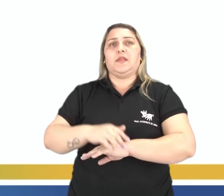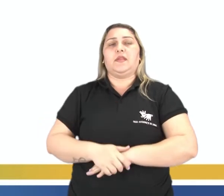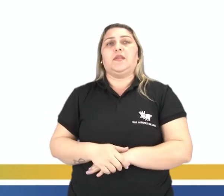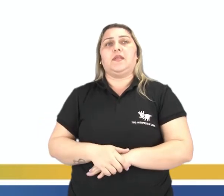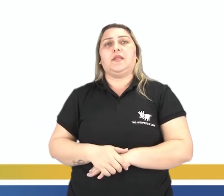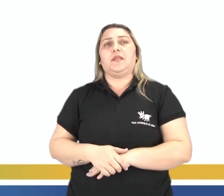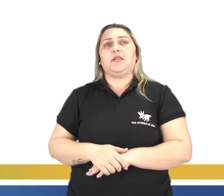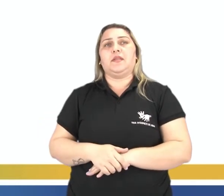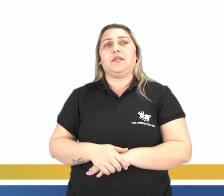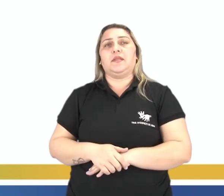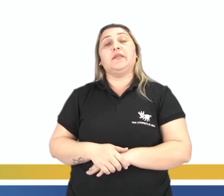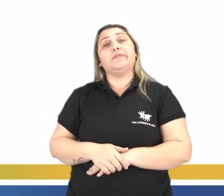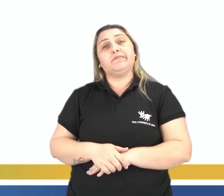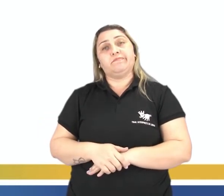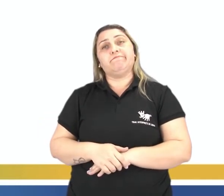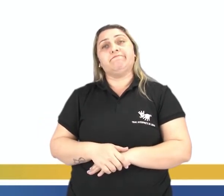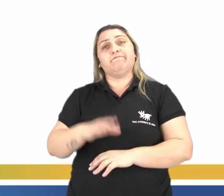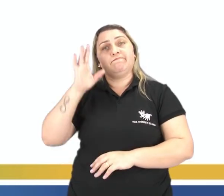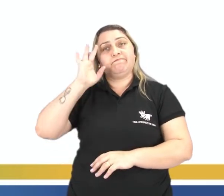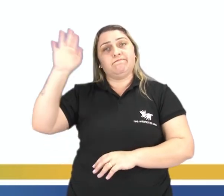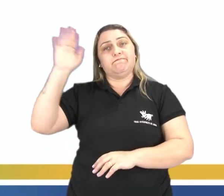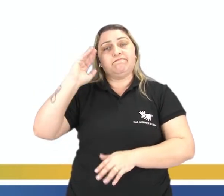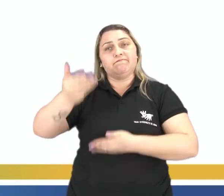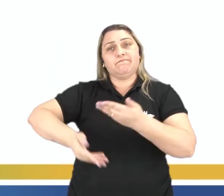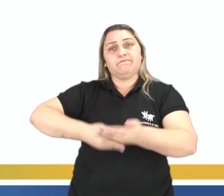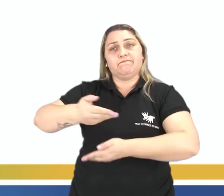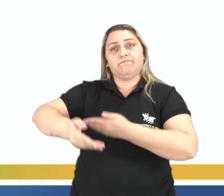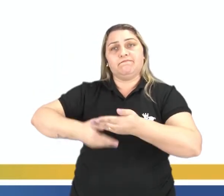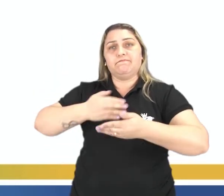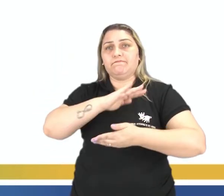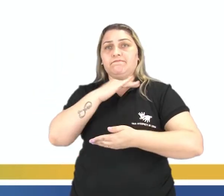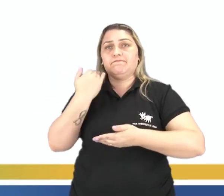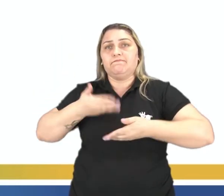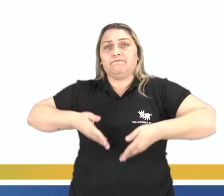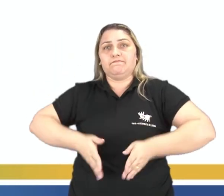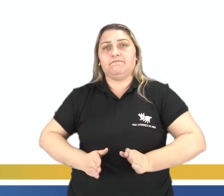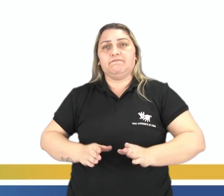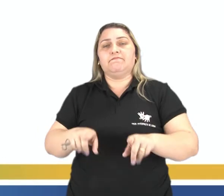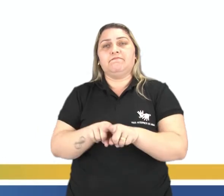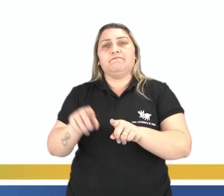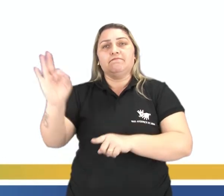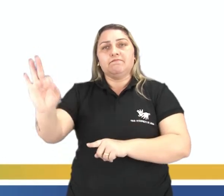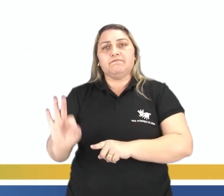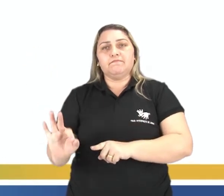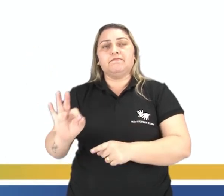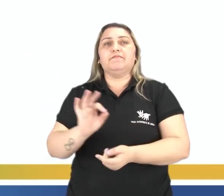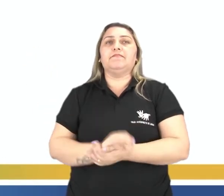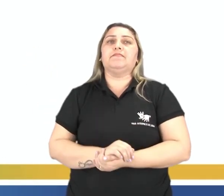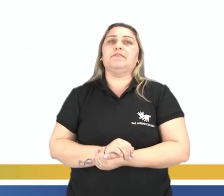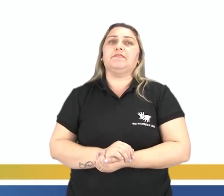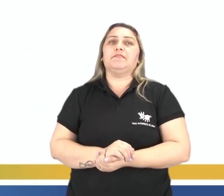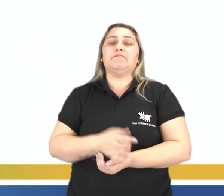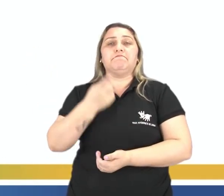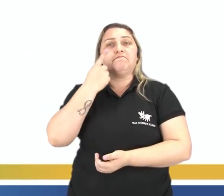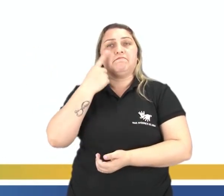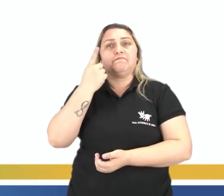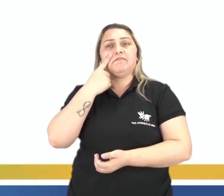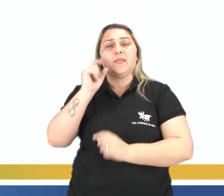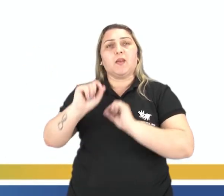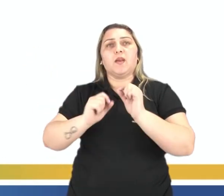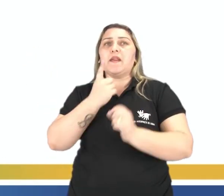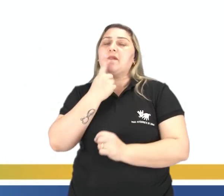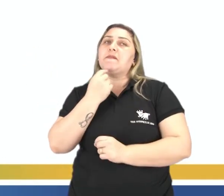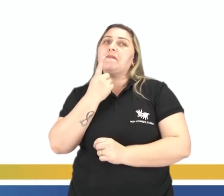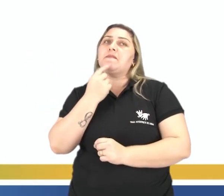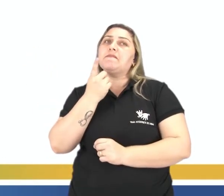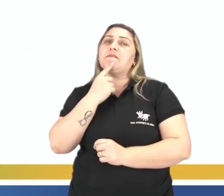aspecto dessa teoria sobre essa relação entre a taxa de natalidade e a taxa de mortalidade. E aí vocês estão vendo que o que está de vermelho